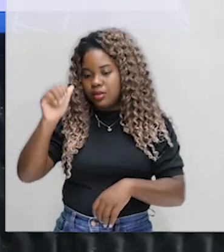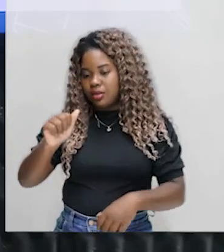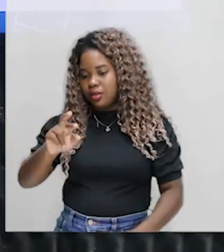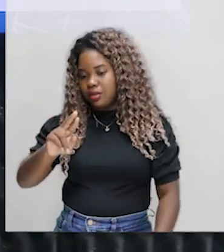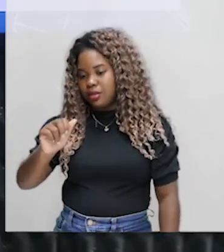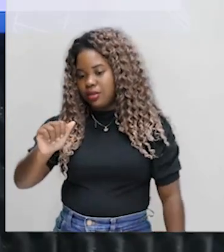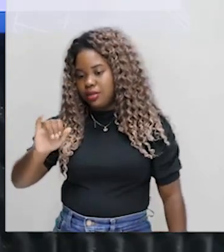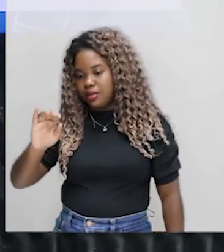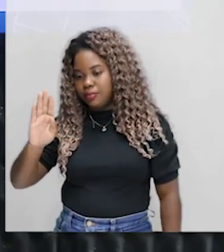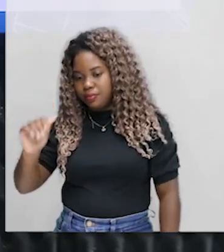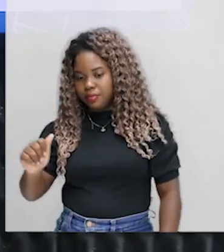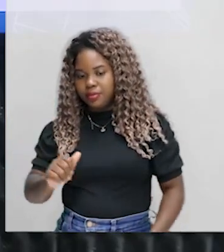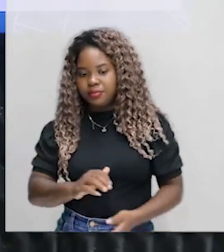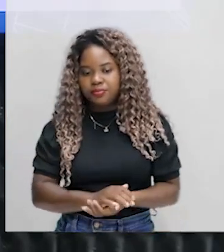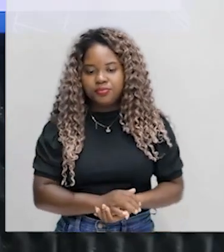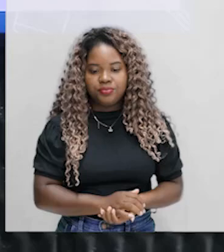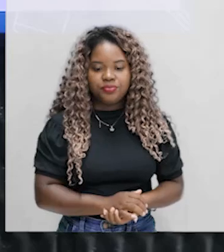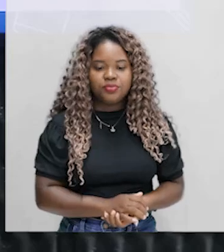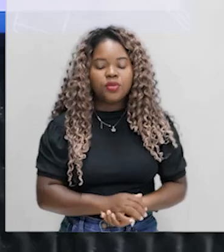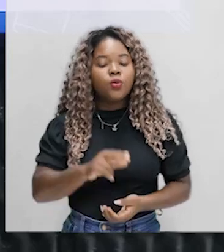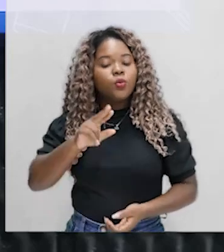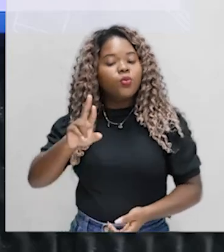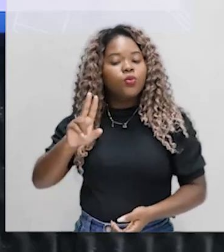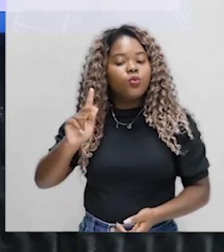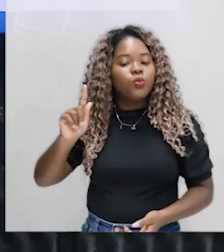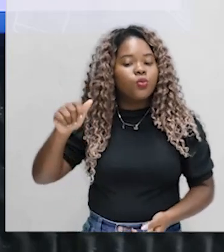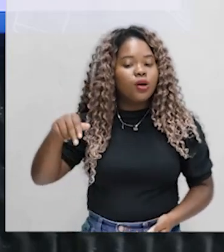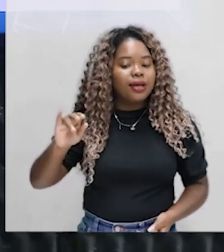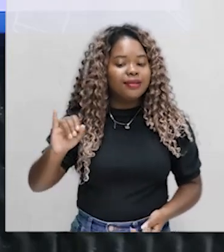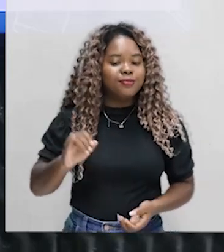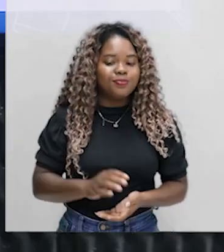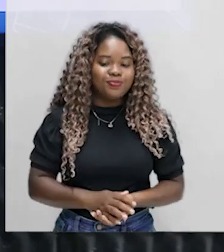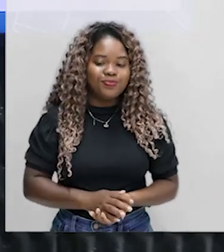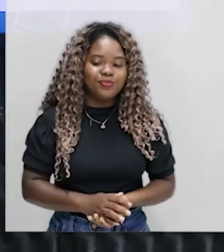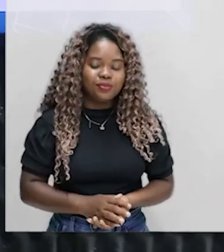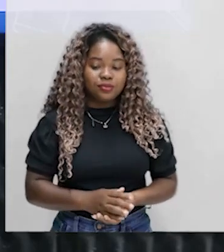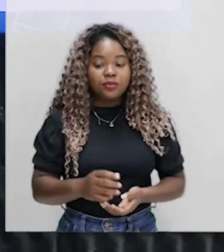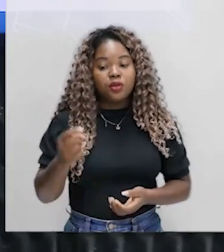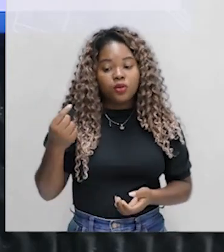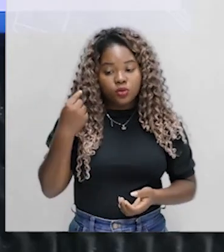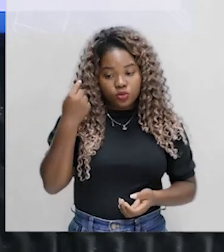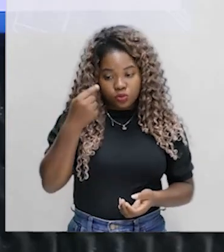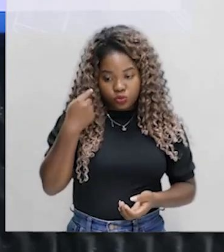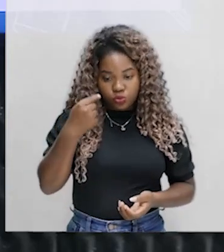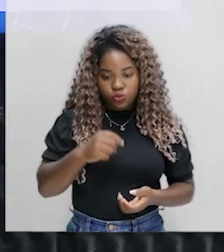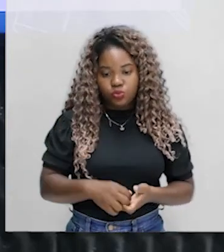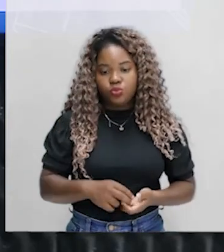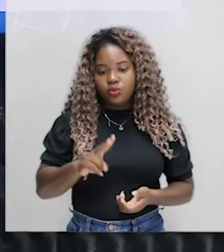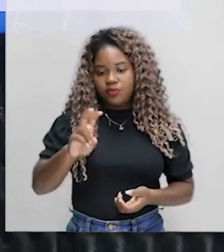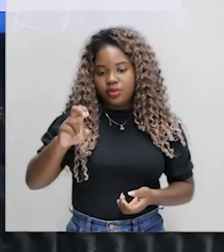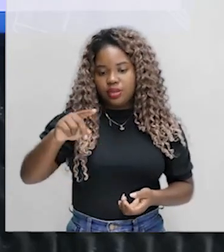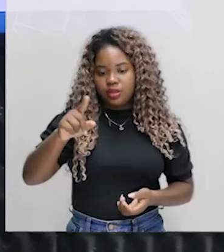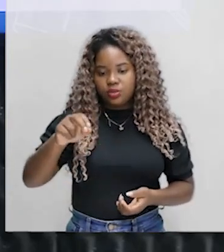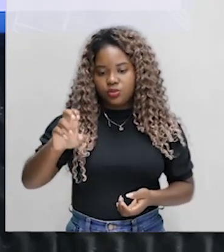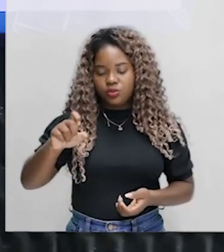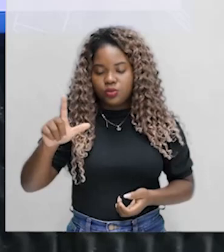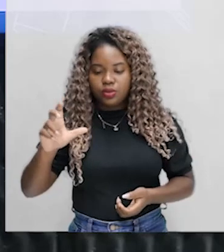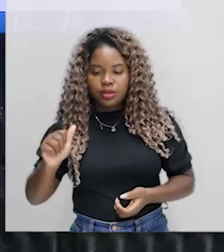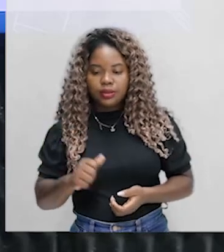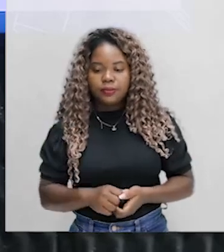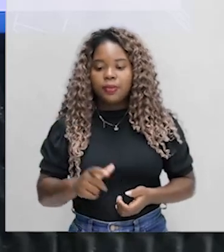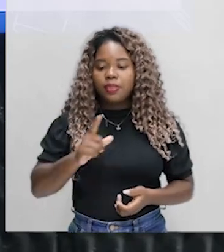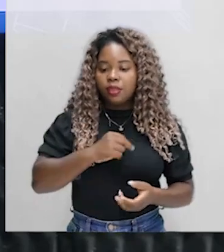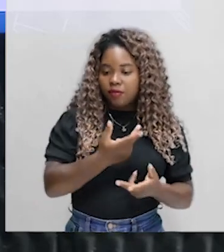Arábia, né? Saara Ocidental. Uruguai só possui o espanhol e a Venezuela, embora